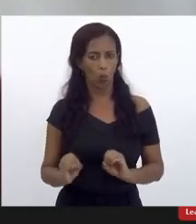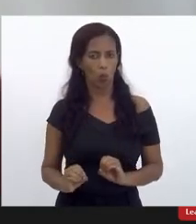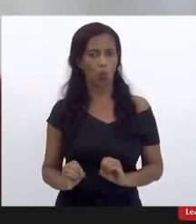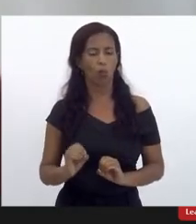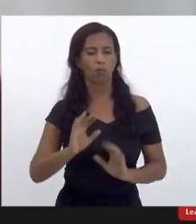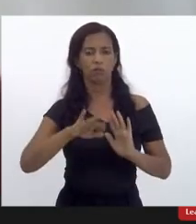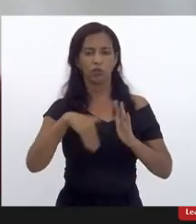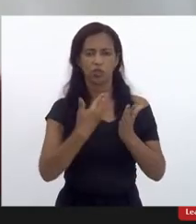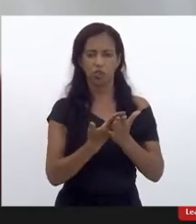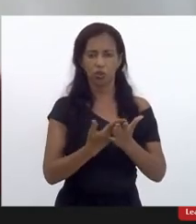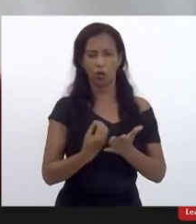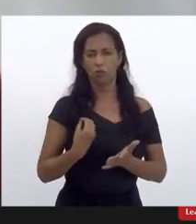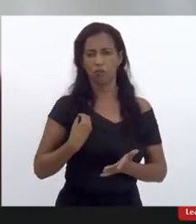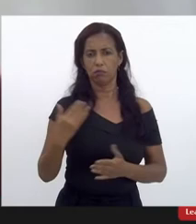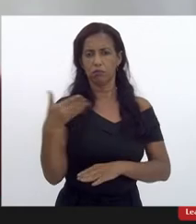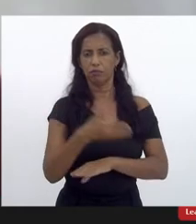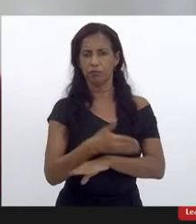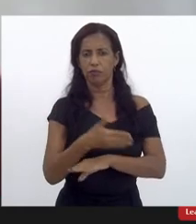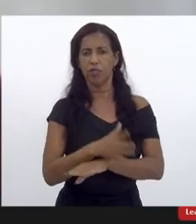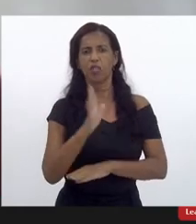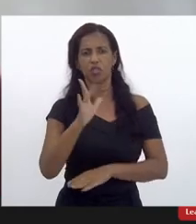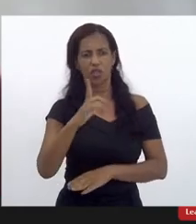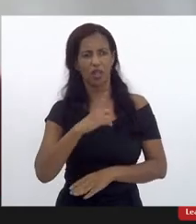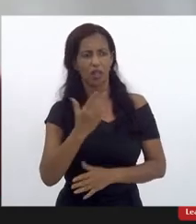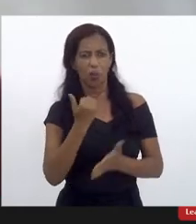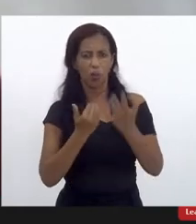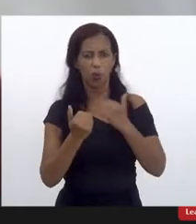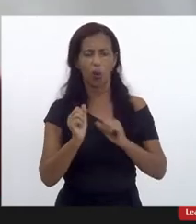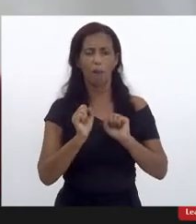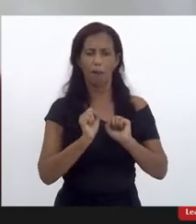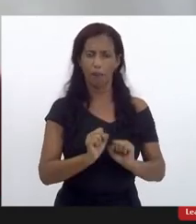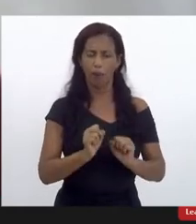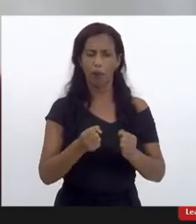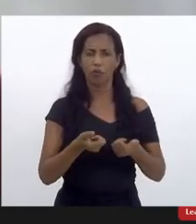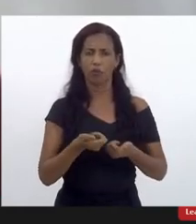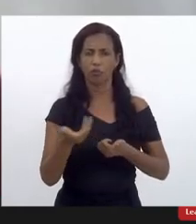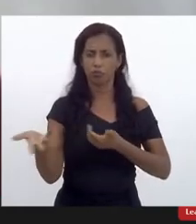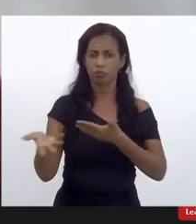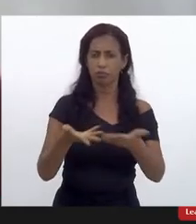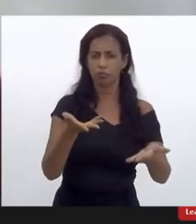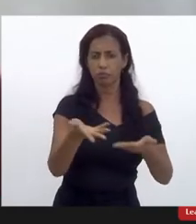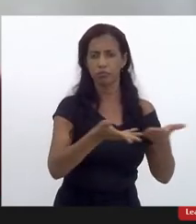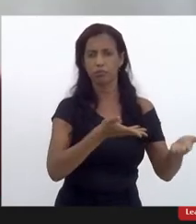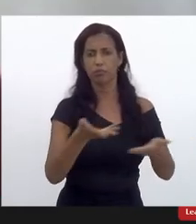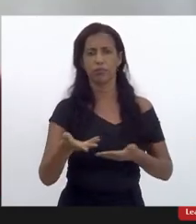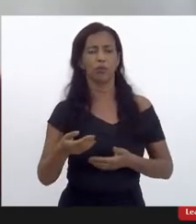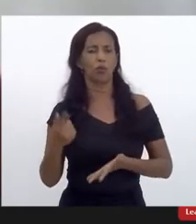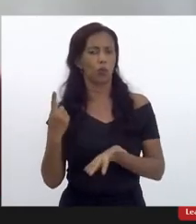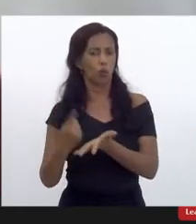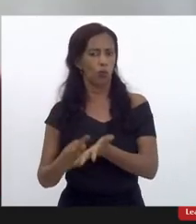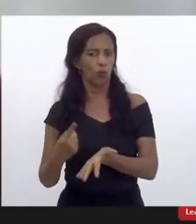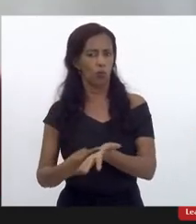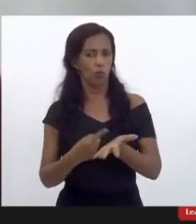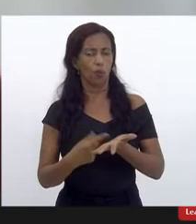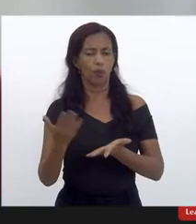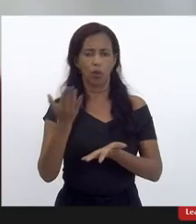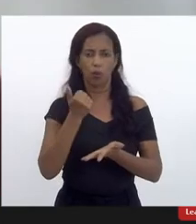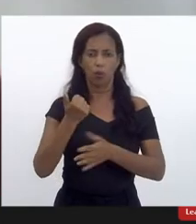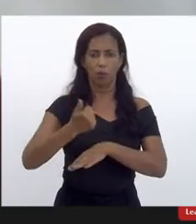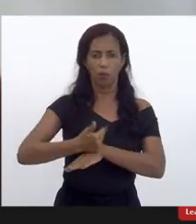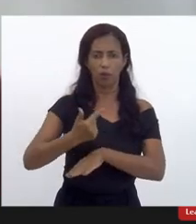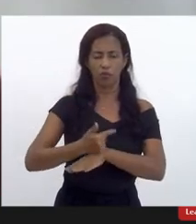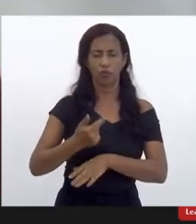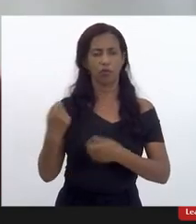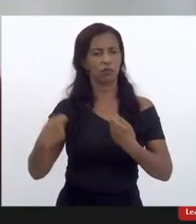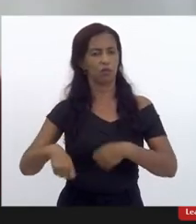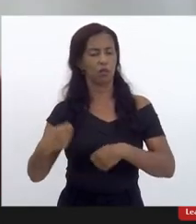100% presencial já receberam a alimentação para poder cumprir ali com almoço, cumprir com o